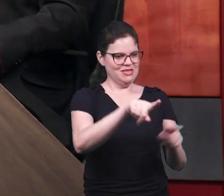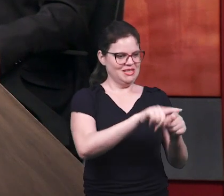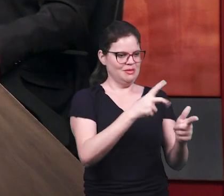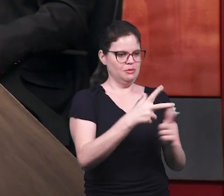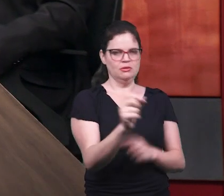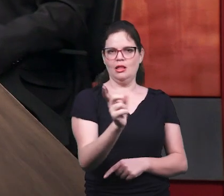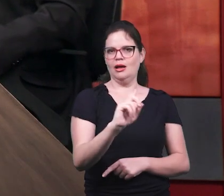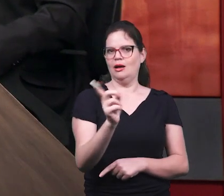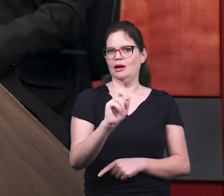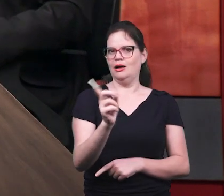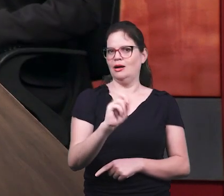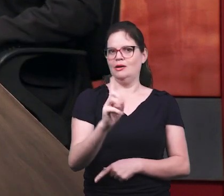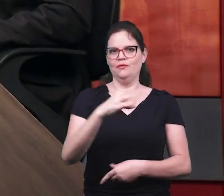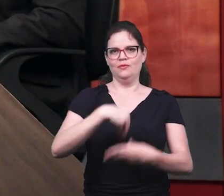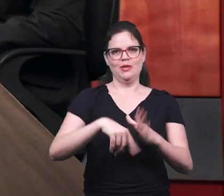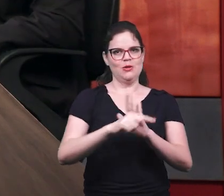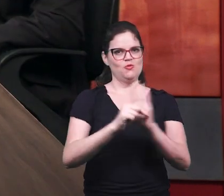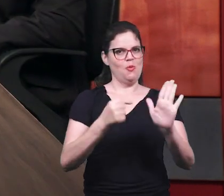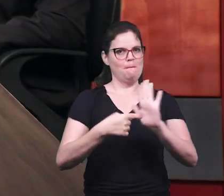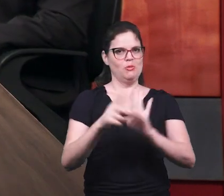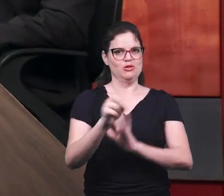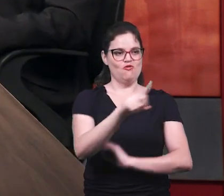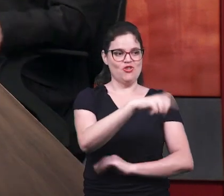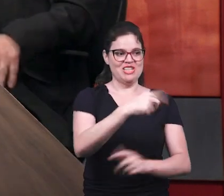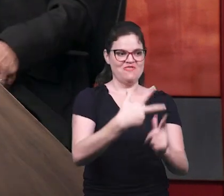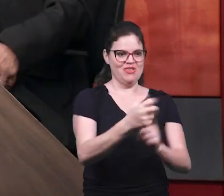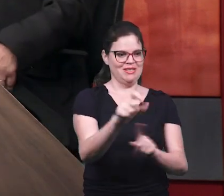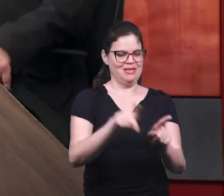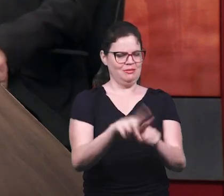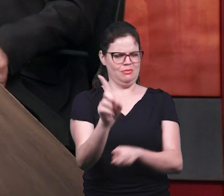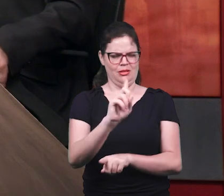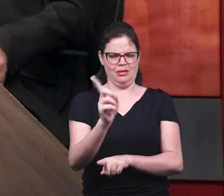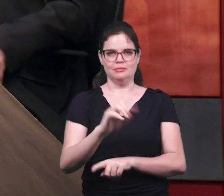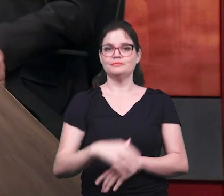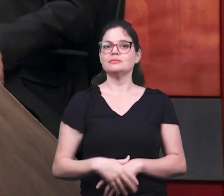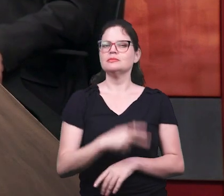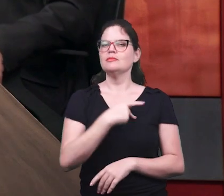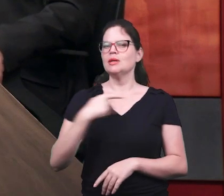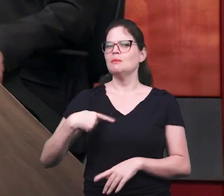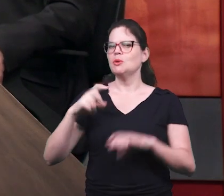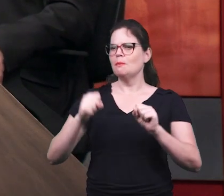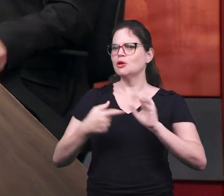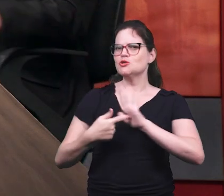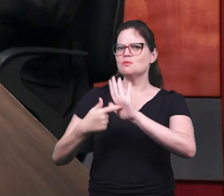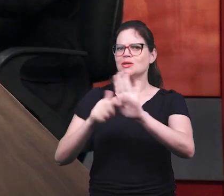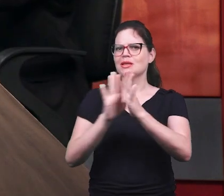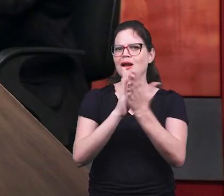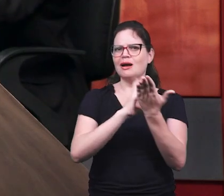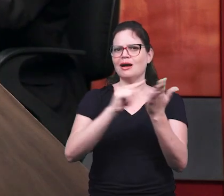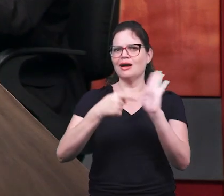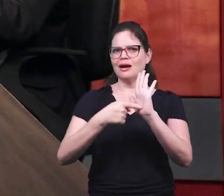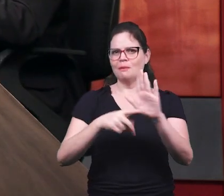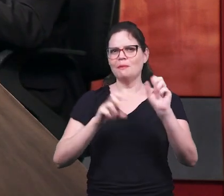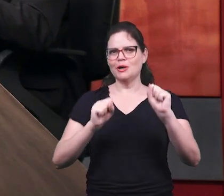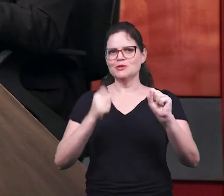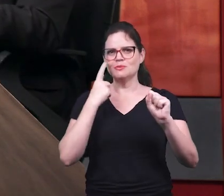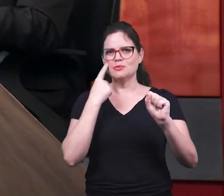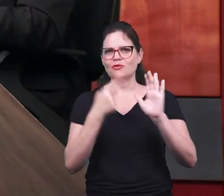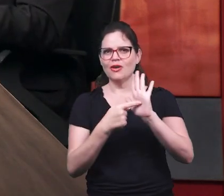também. Não, isso aí não está no versículo, não, mas está tudo certo. Amém. Pastor Ian, você podia mostrar essa Bíblia bonita que o senhor trouxe.